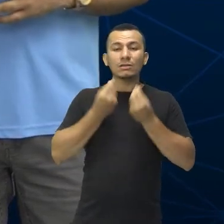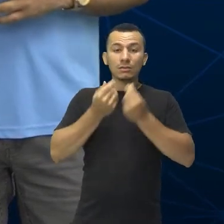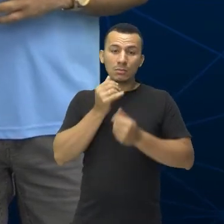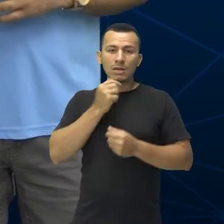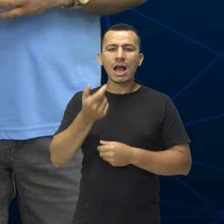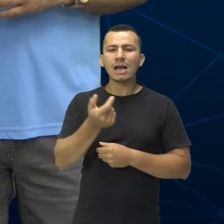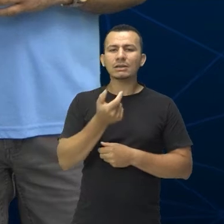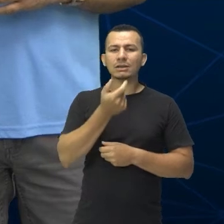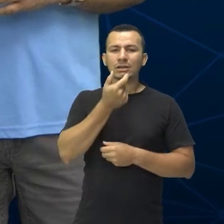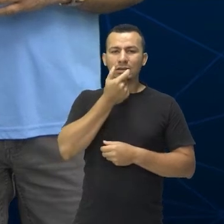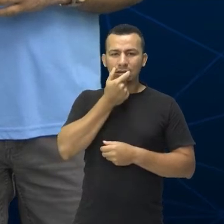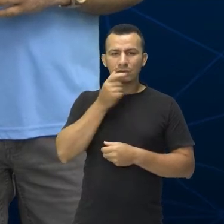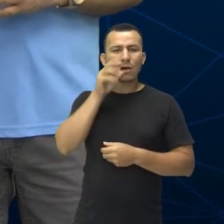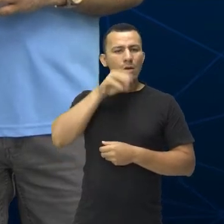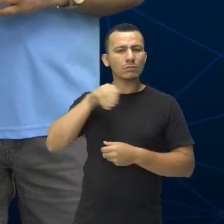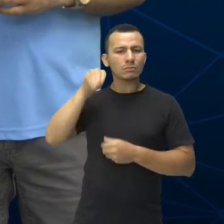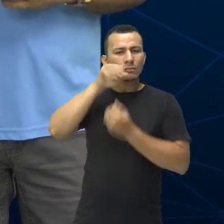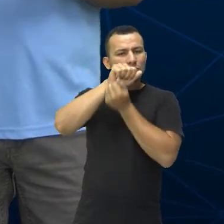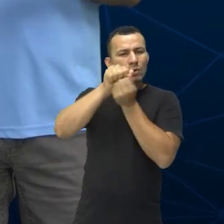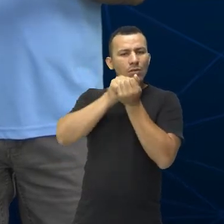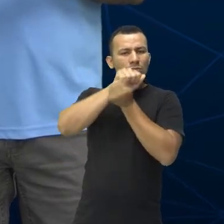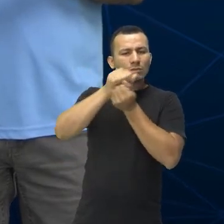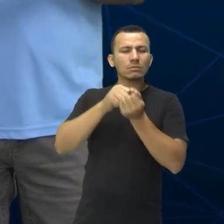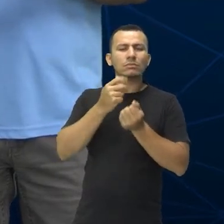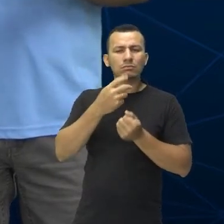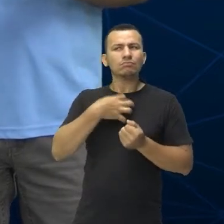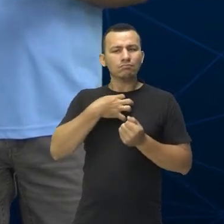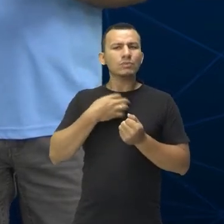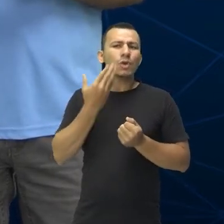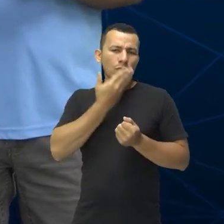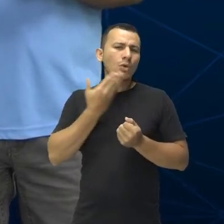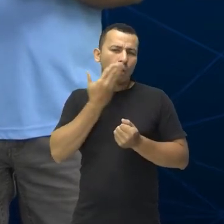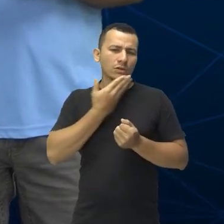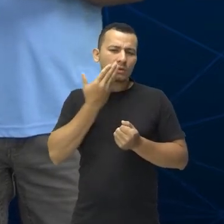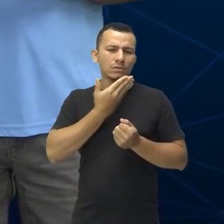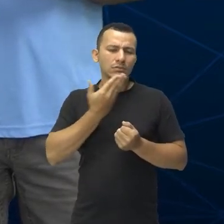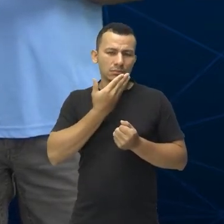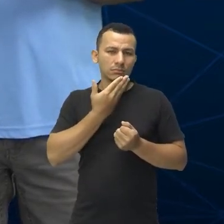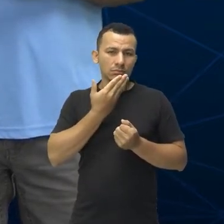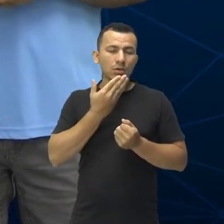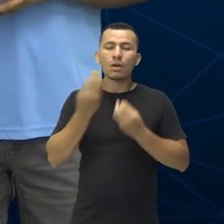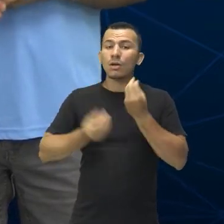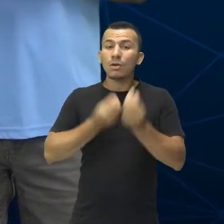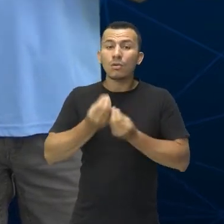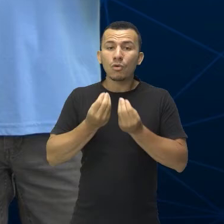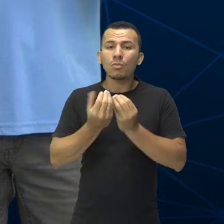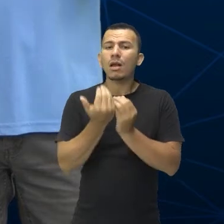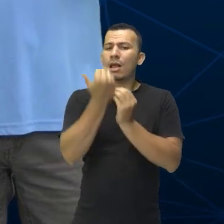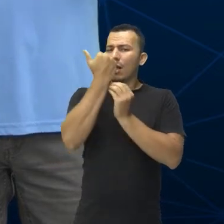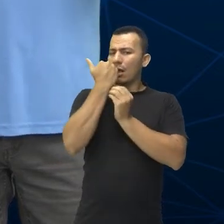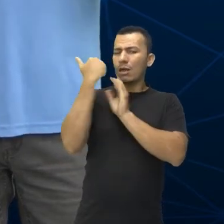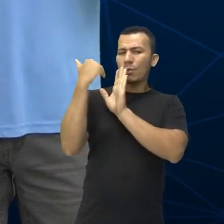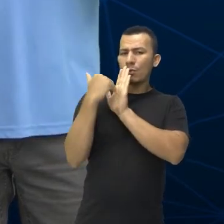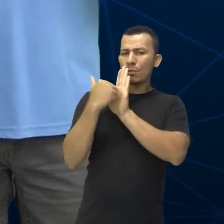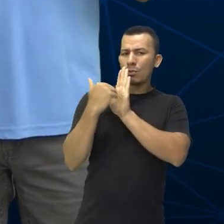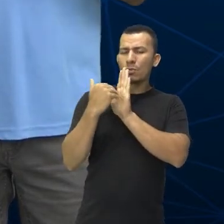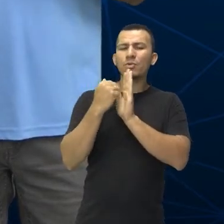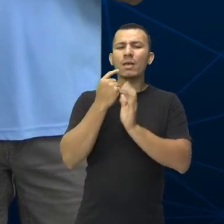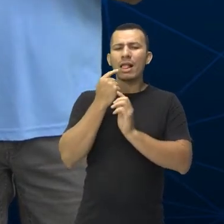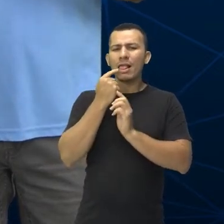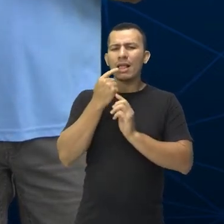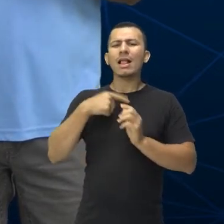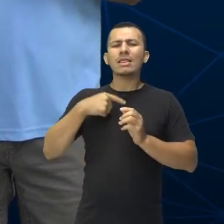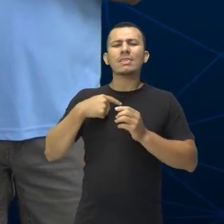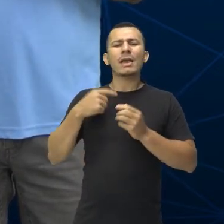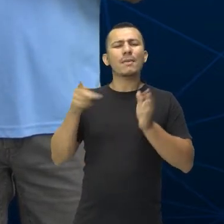esse biscoito, mastigou, provavelmente ele é um doce, né? Então você percebeu ali, ó, através das suas papilas gustativas que estão por